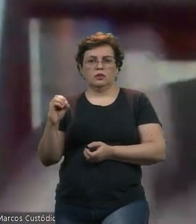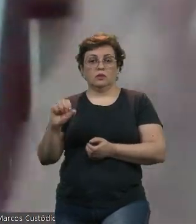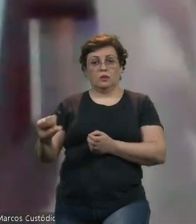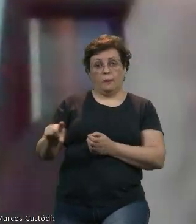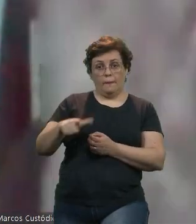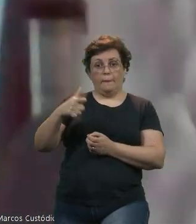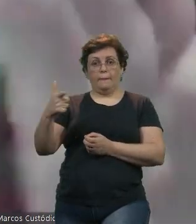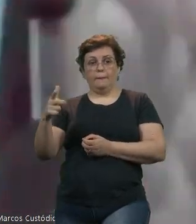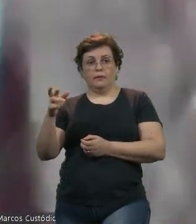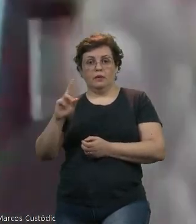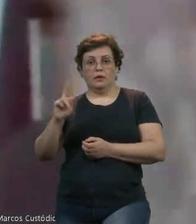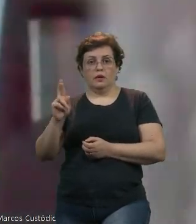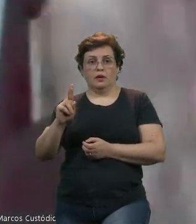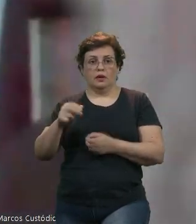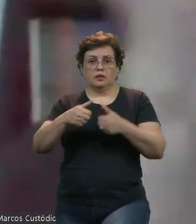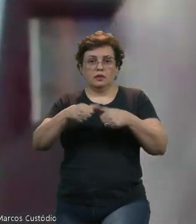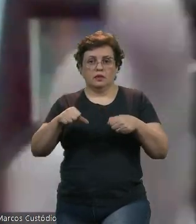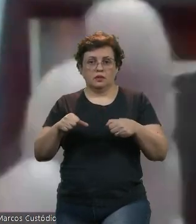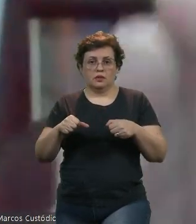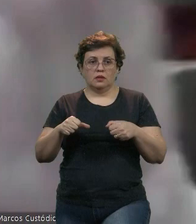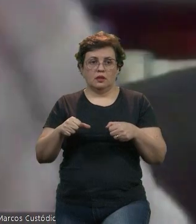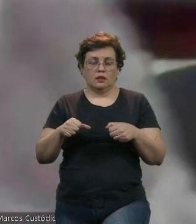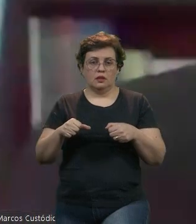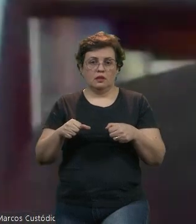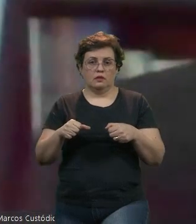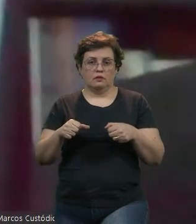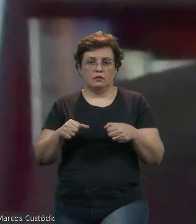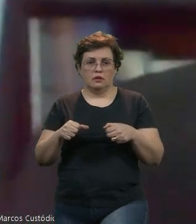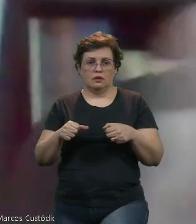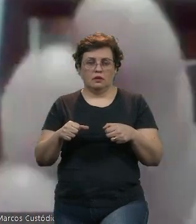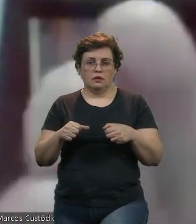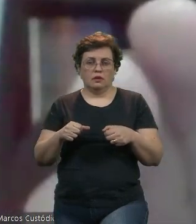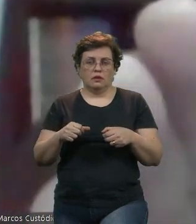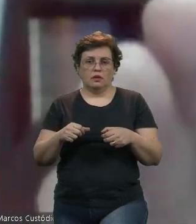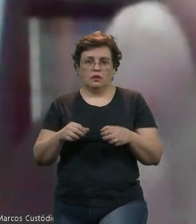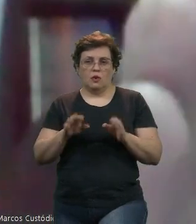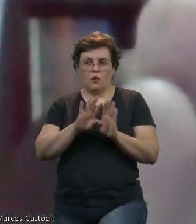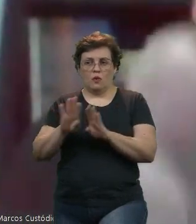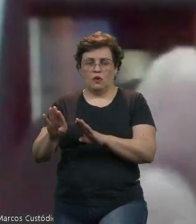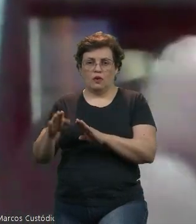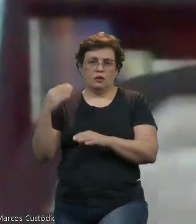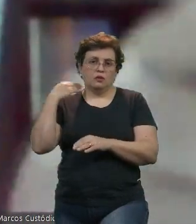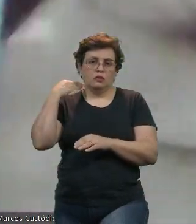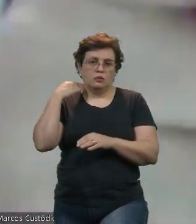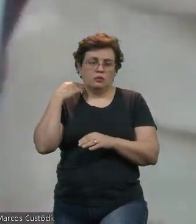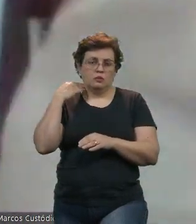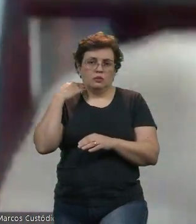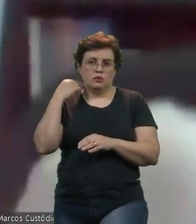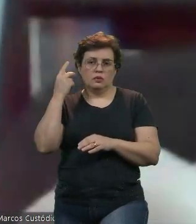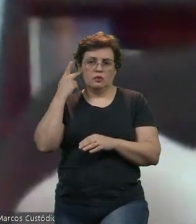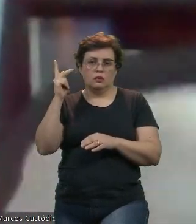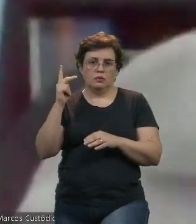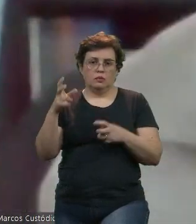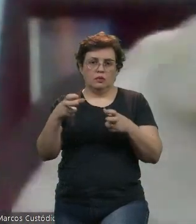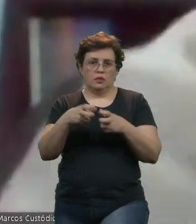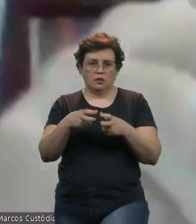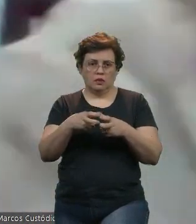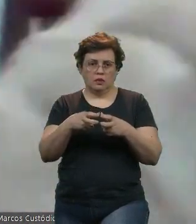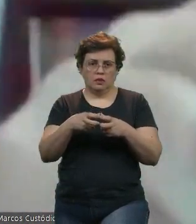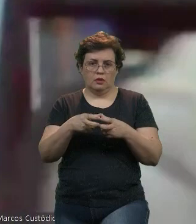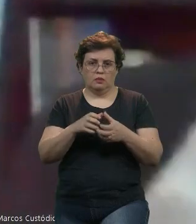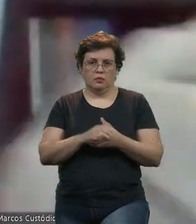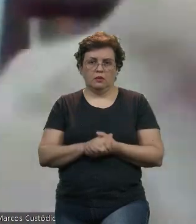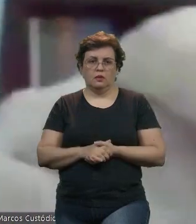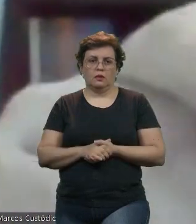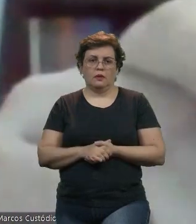de 400 mil reais, que era o que estava na conta da Câmara. Vossa Excelência reservou o recurso para garantir a folha de pagamento e